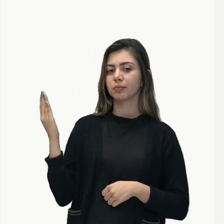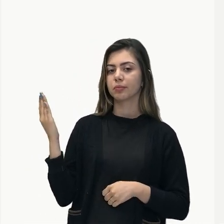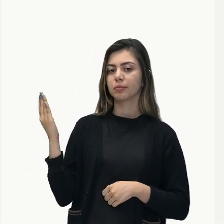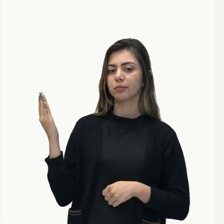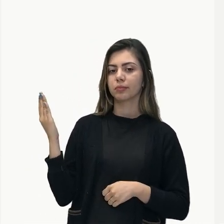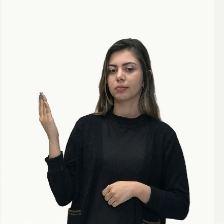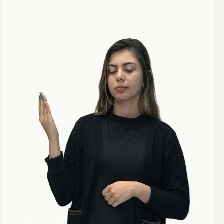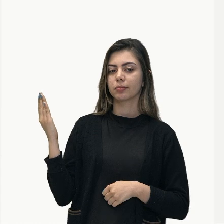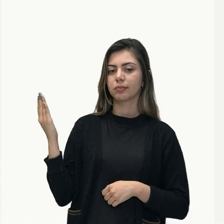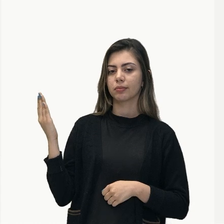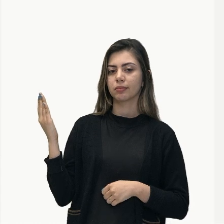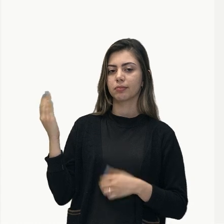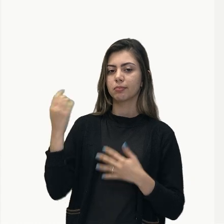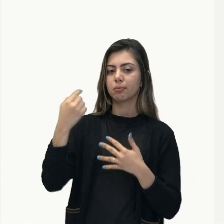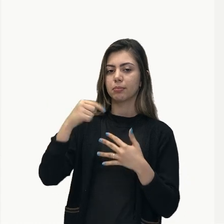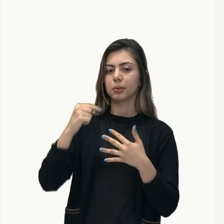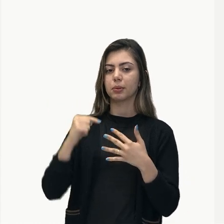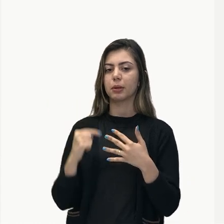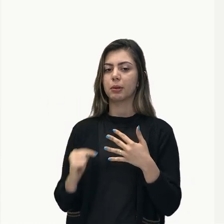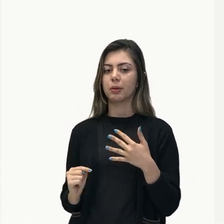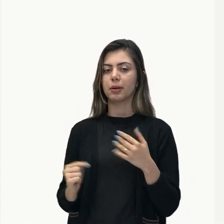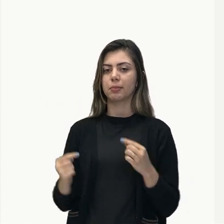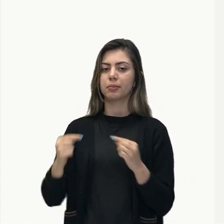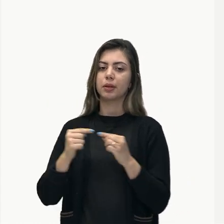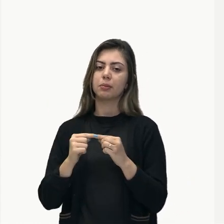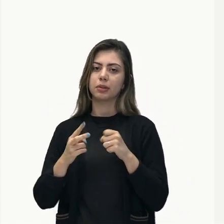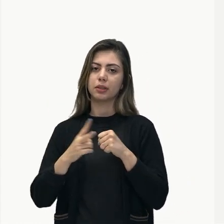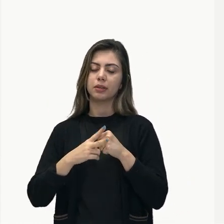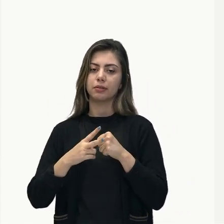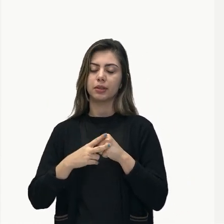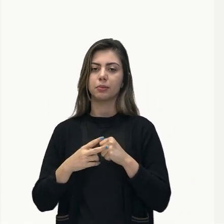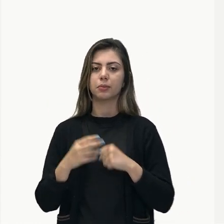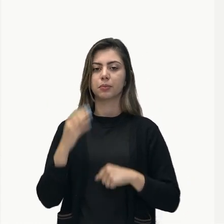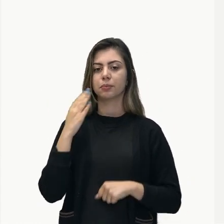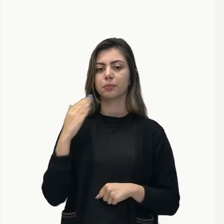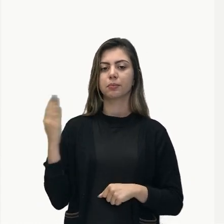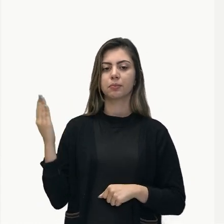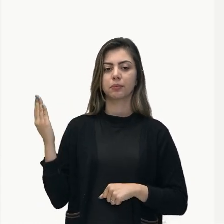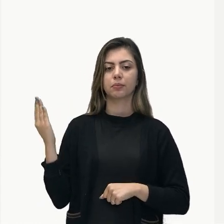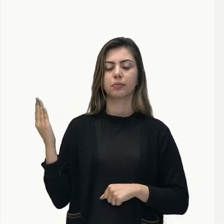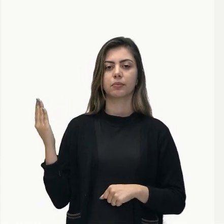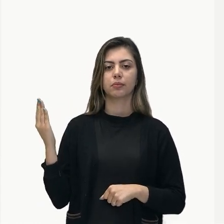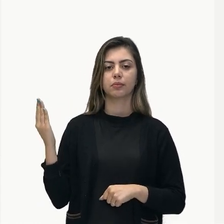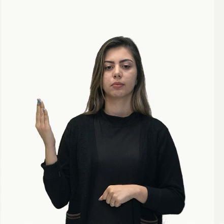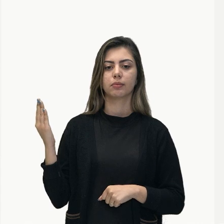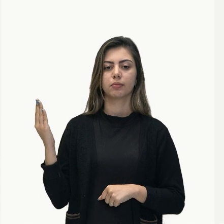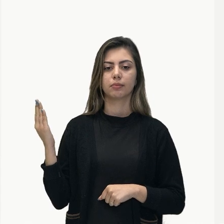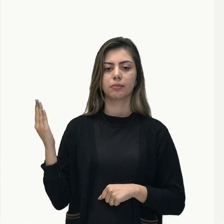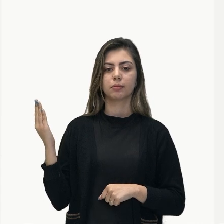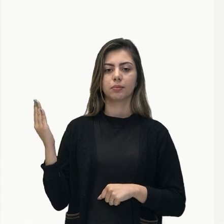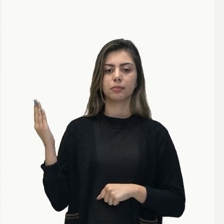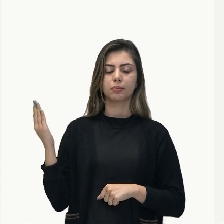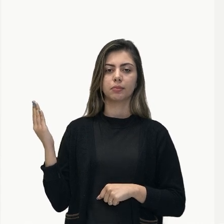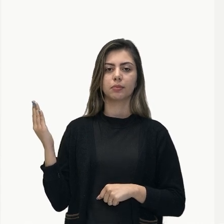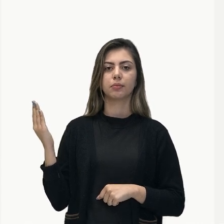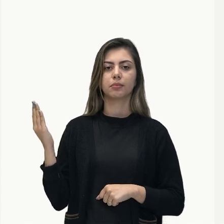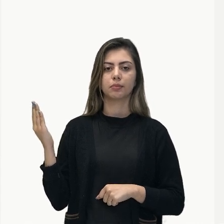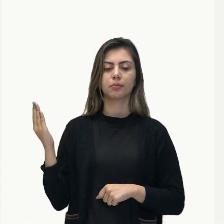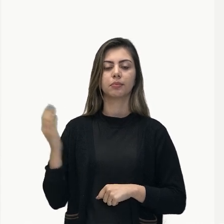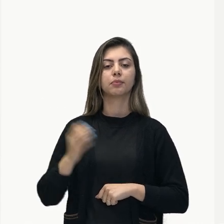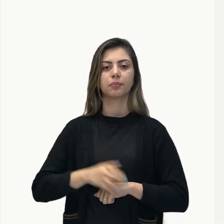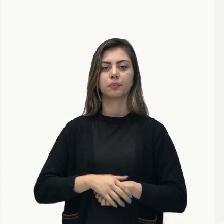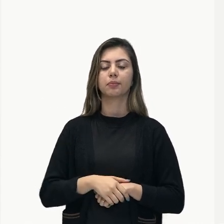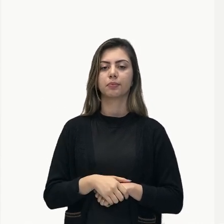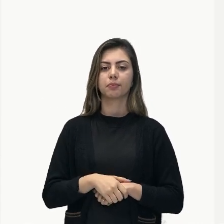él estudiaba, nosotros estudiábamos, vosotros estudiabais, ellos